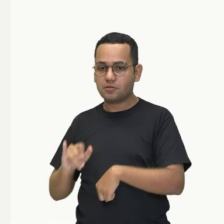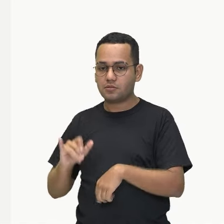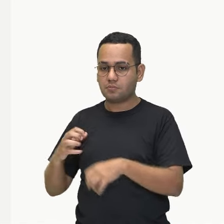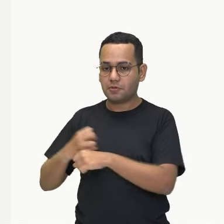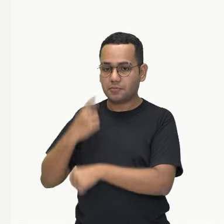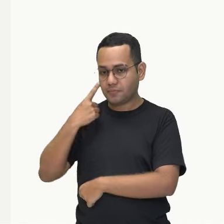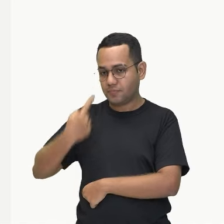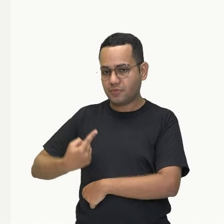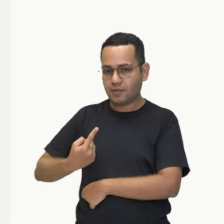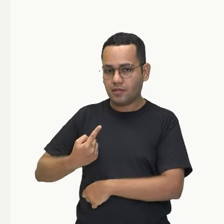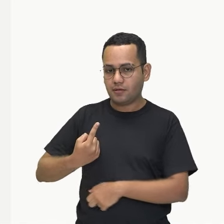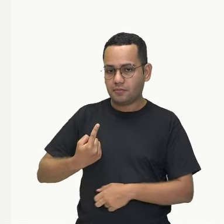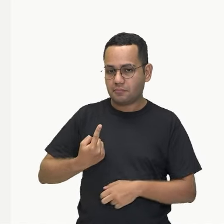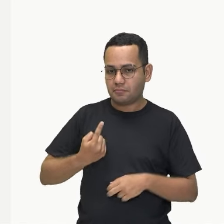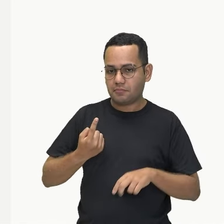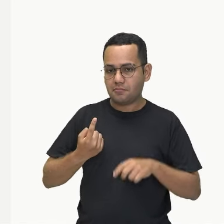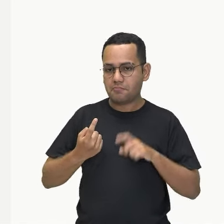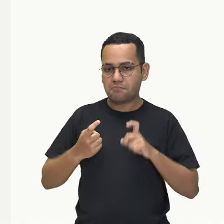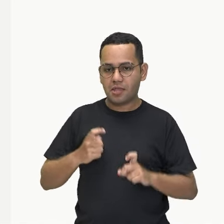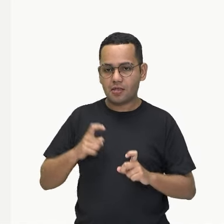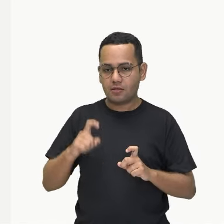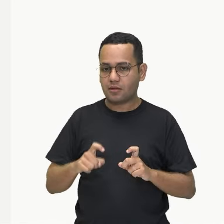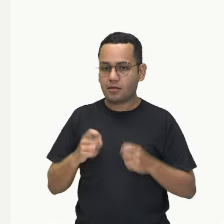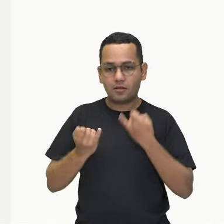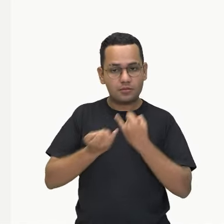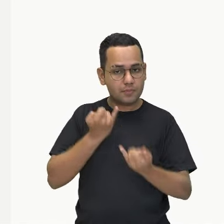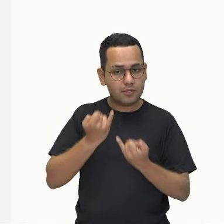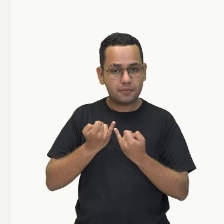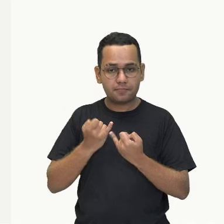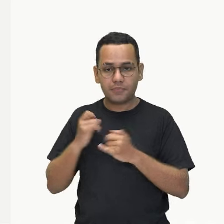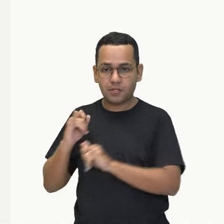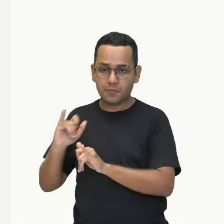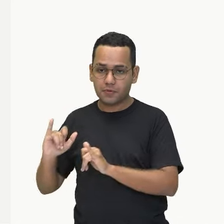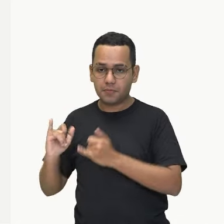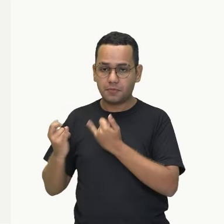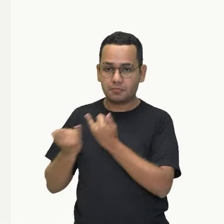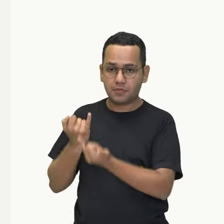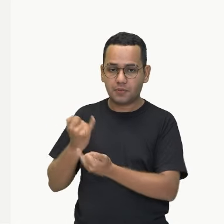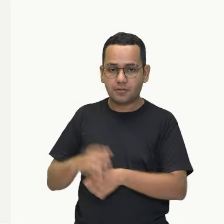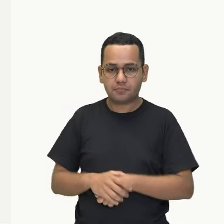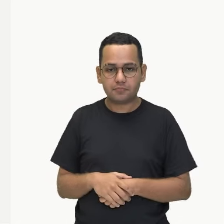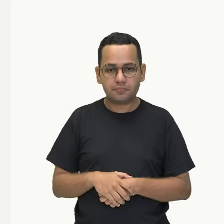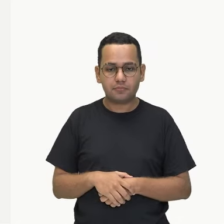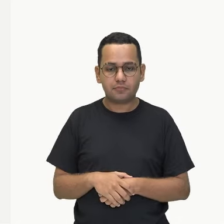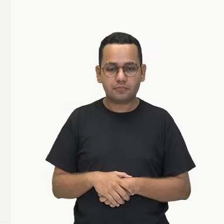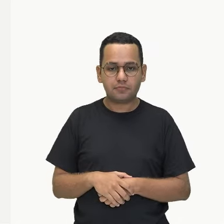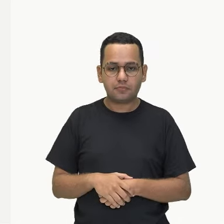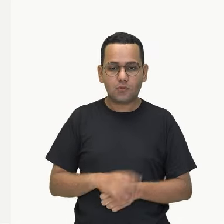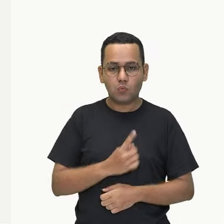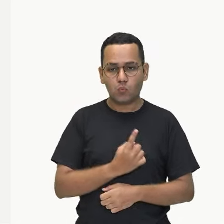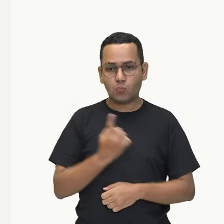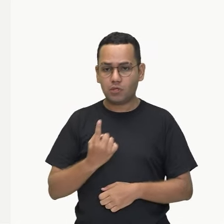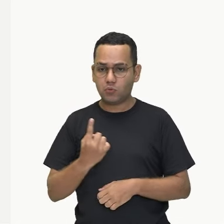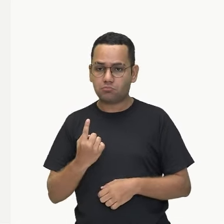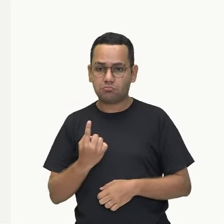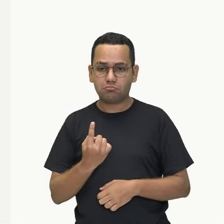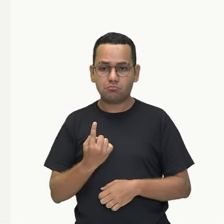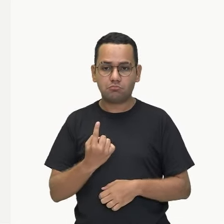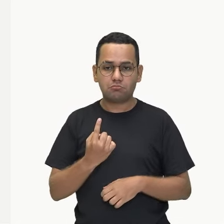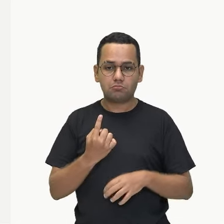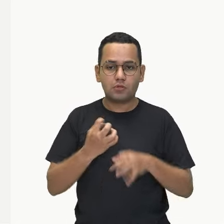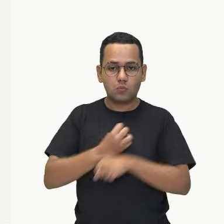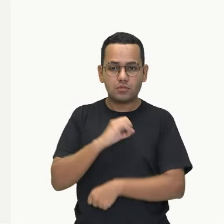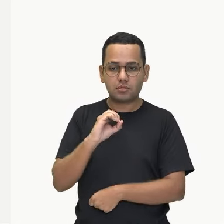Tá? Então, ó, aqui não aparece é 1 e aqui não aparece é 1. 1 menos 1